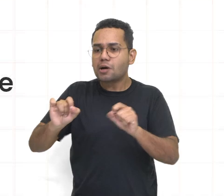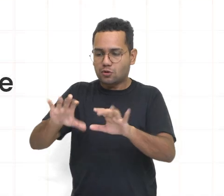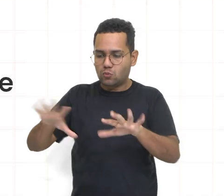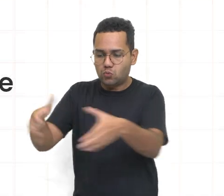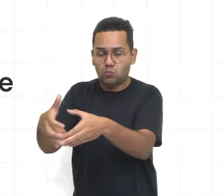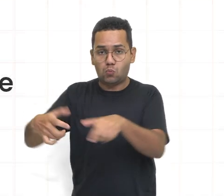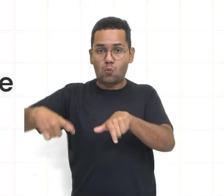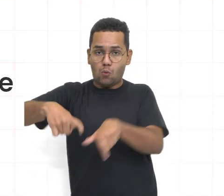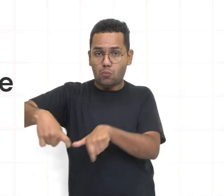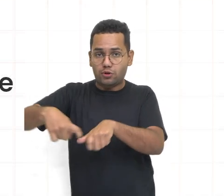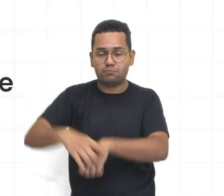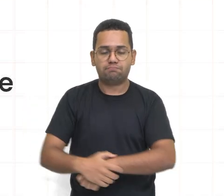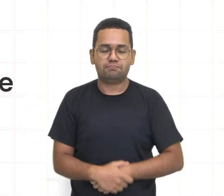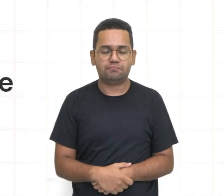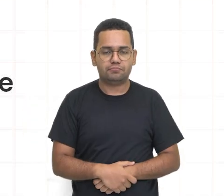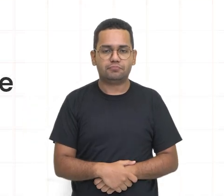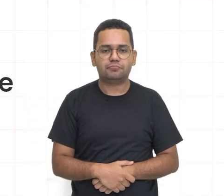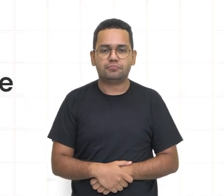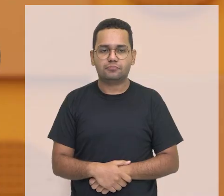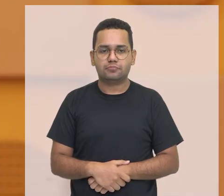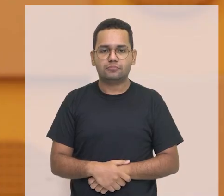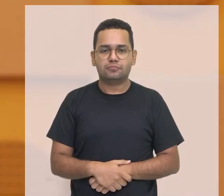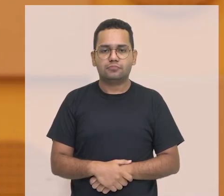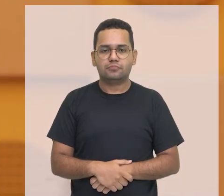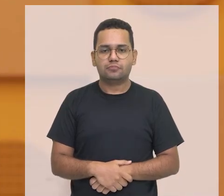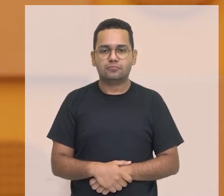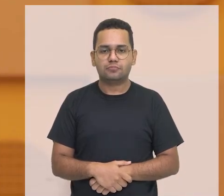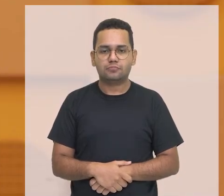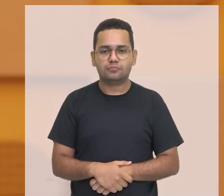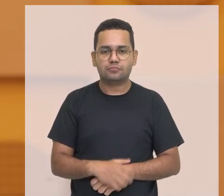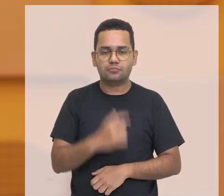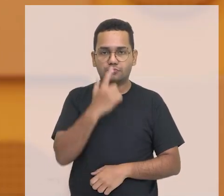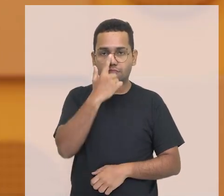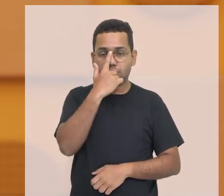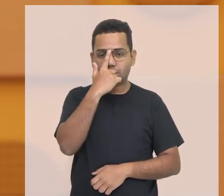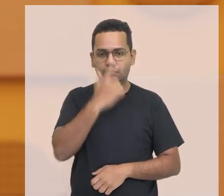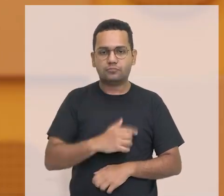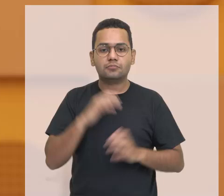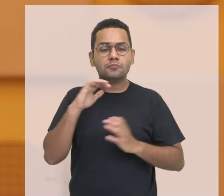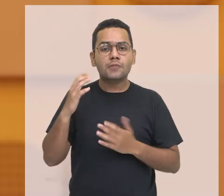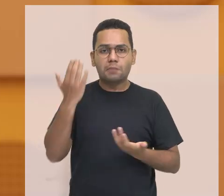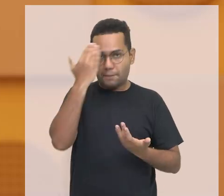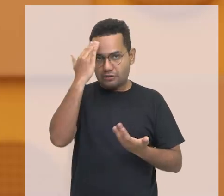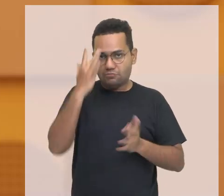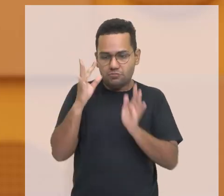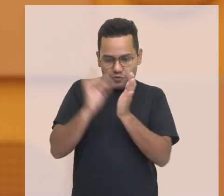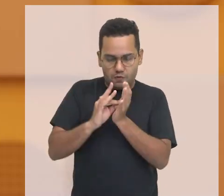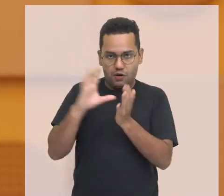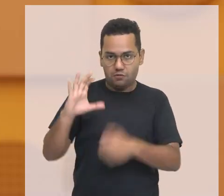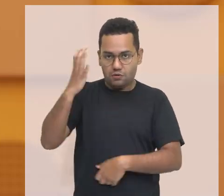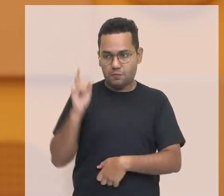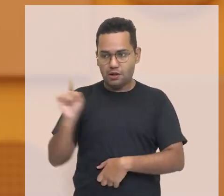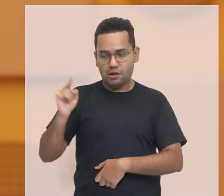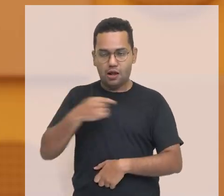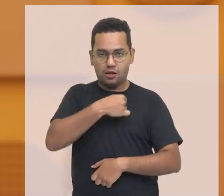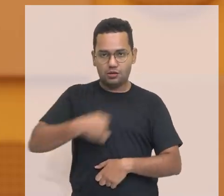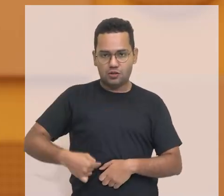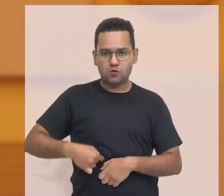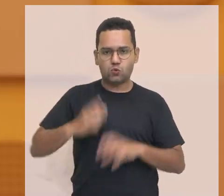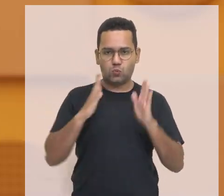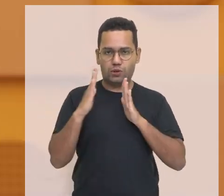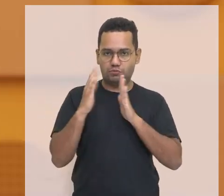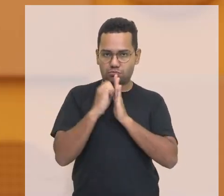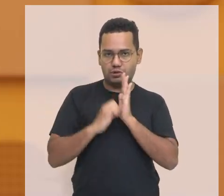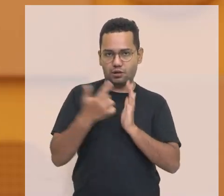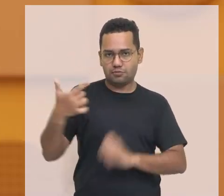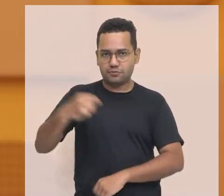camponeses. Então, para a gente entender, galera, o que aconteceu na China no século XX, é importante que a gente conheça todo